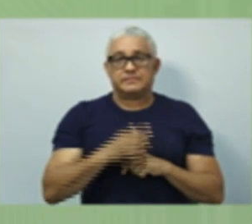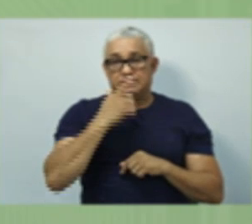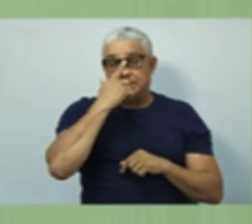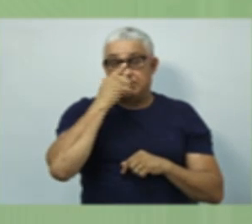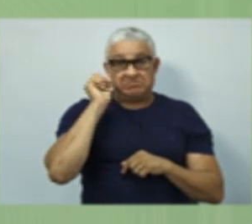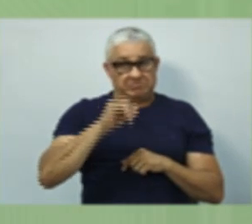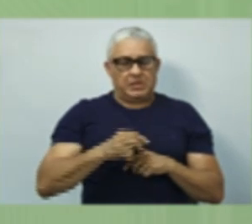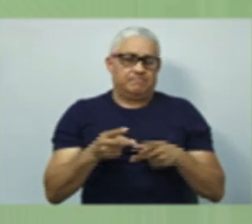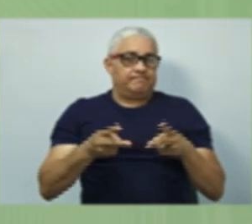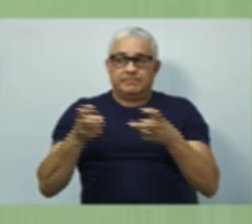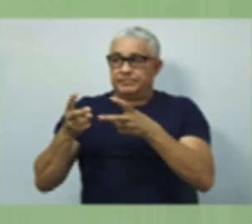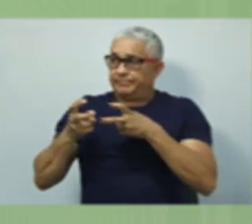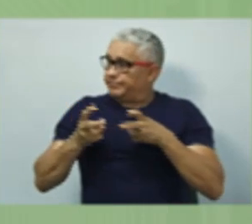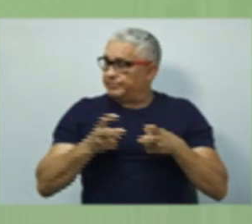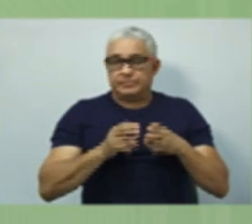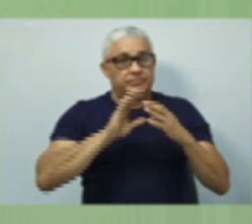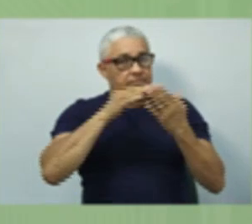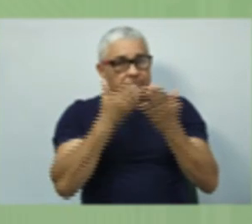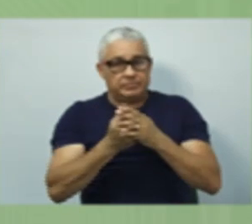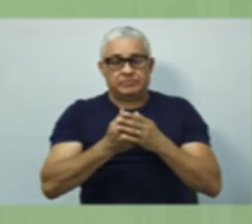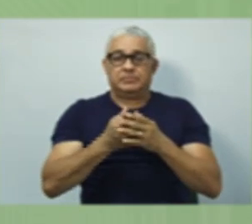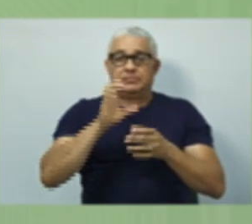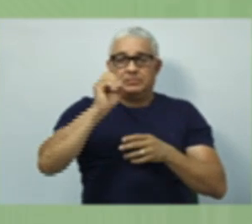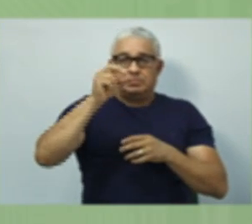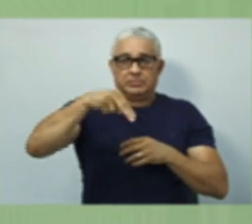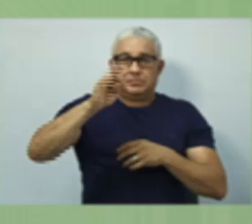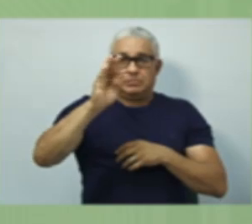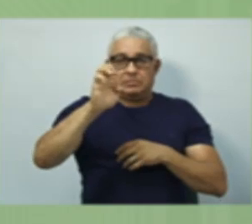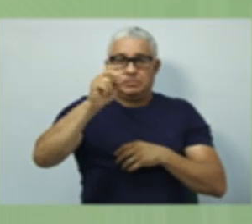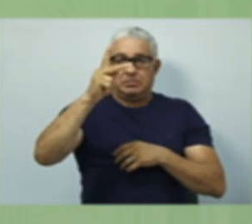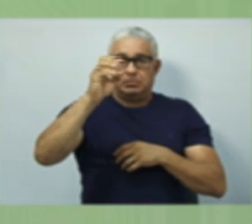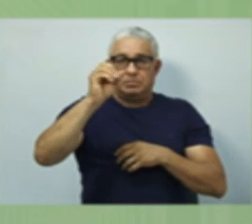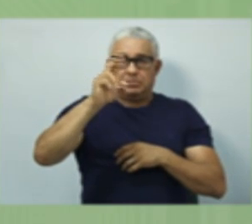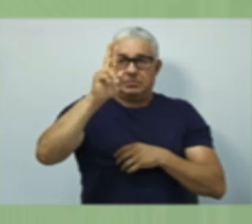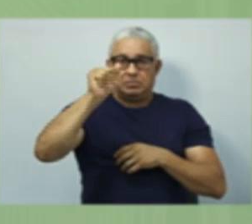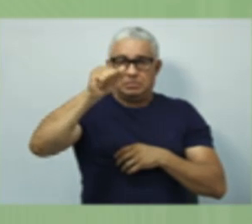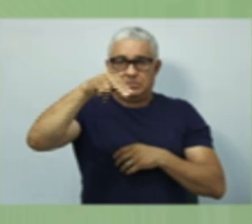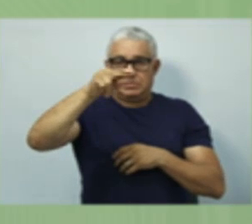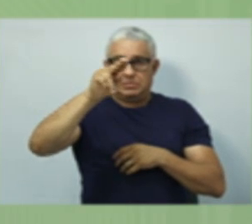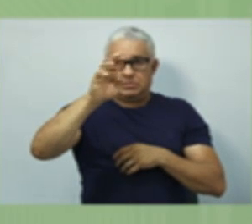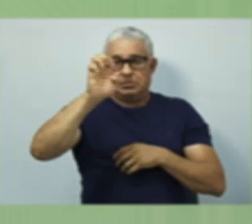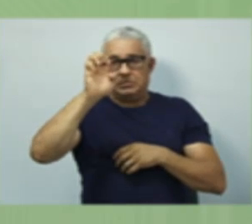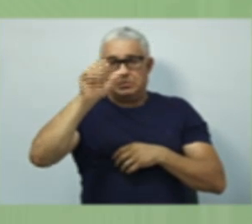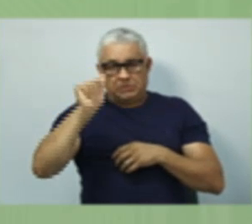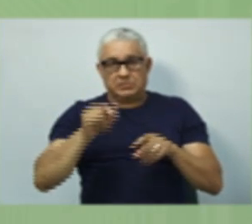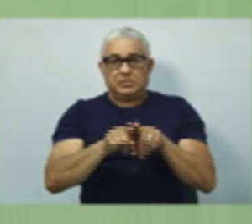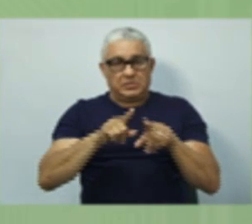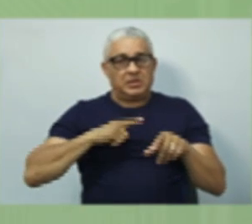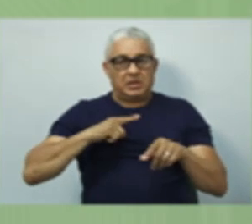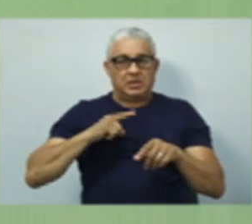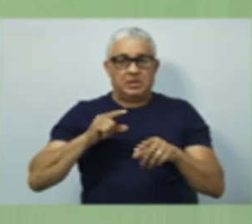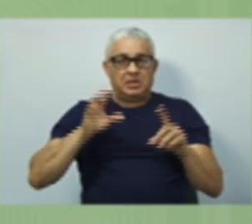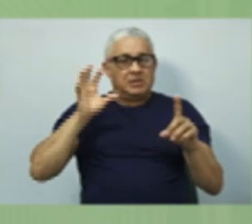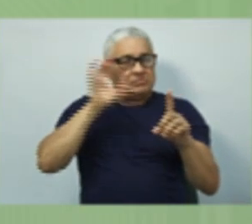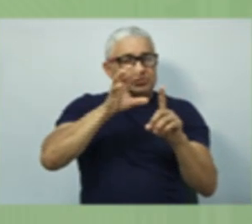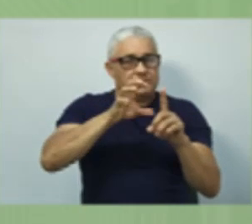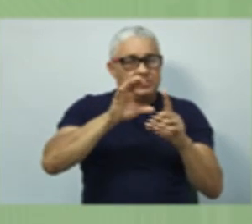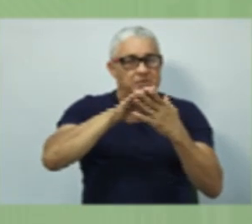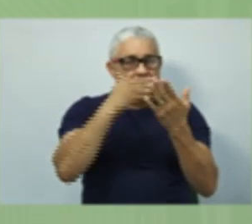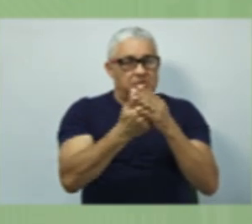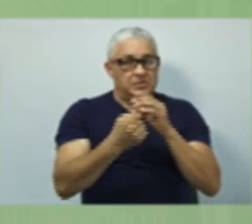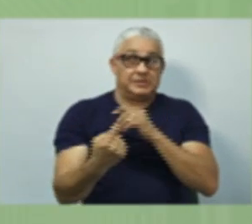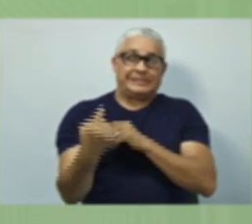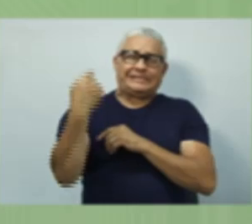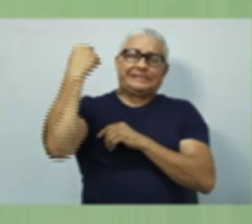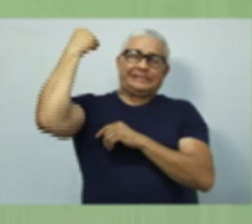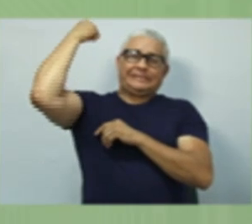você perceber, as escolas contemporâneas elas têm influência das escolas clássicas, tem influência das escolas